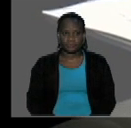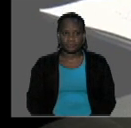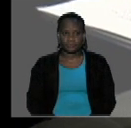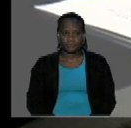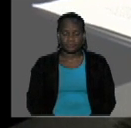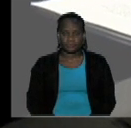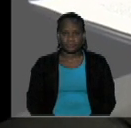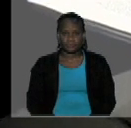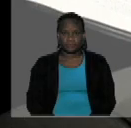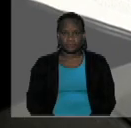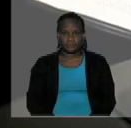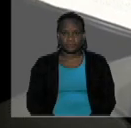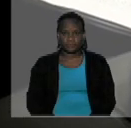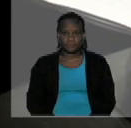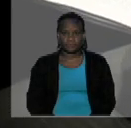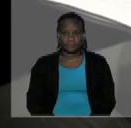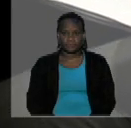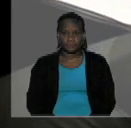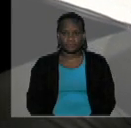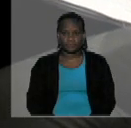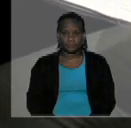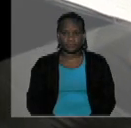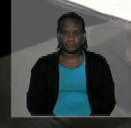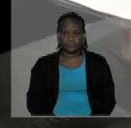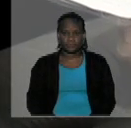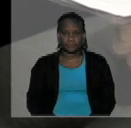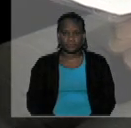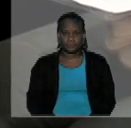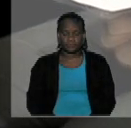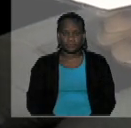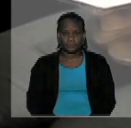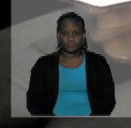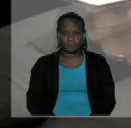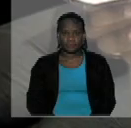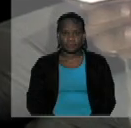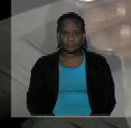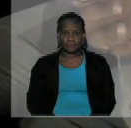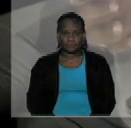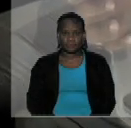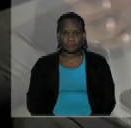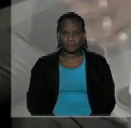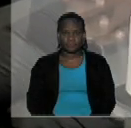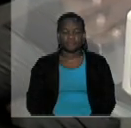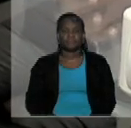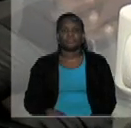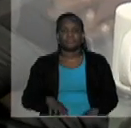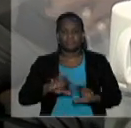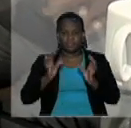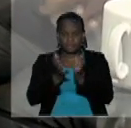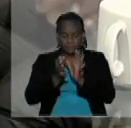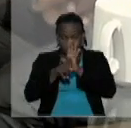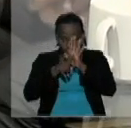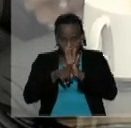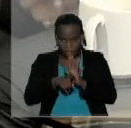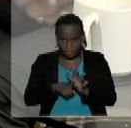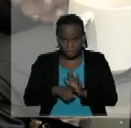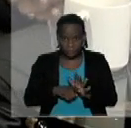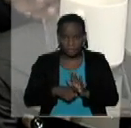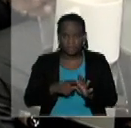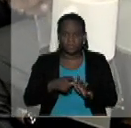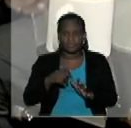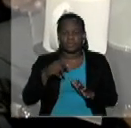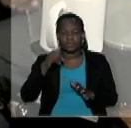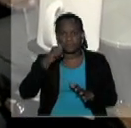baro, ambadolo como de baro aya, osano moba de baro acum. O oráculo acionado, por